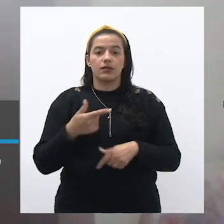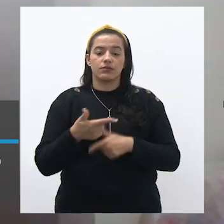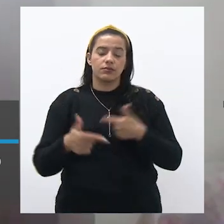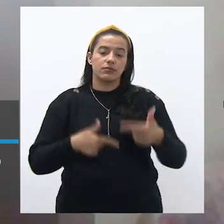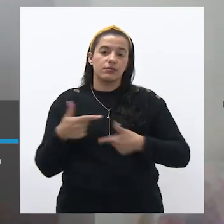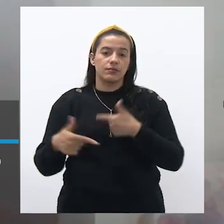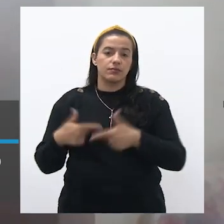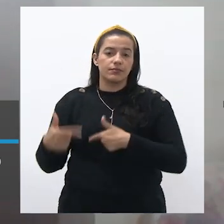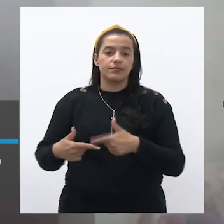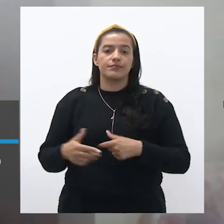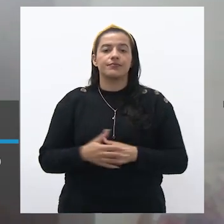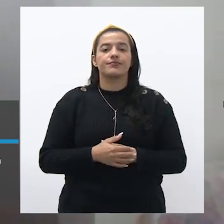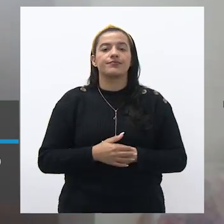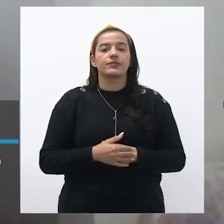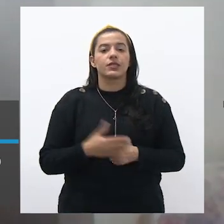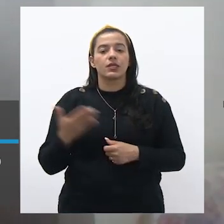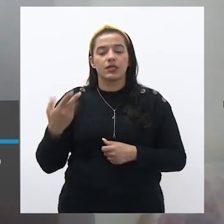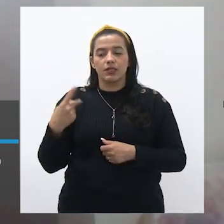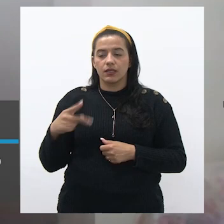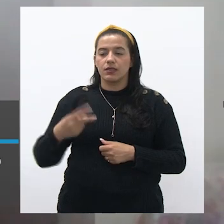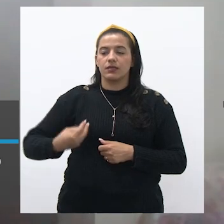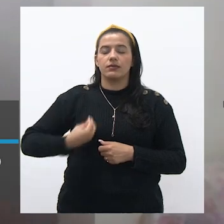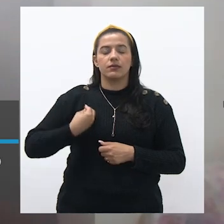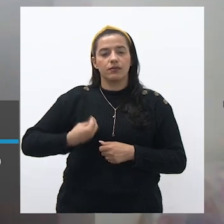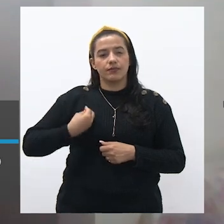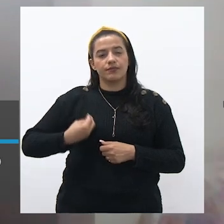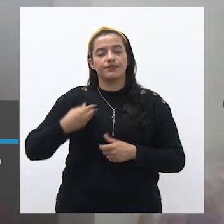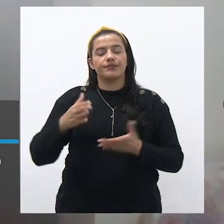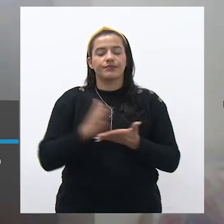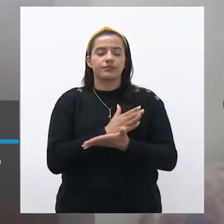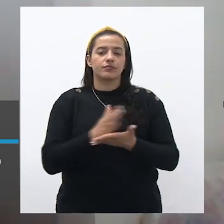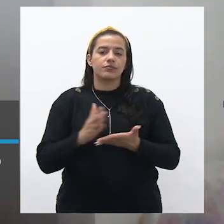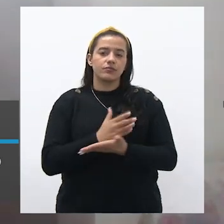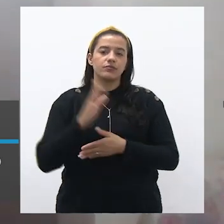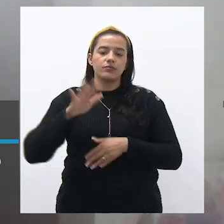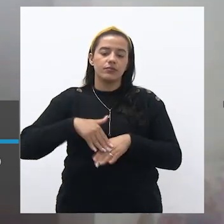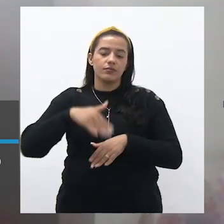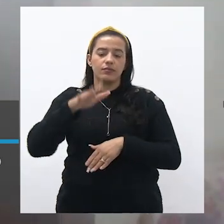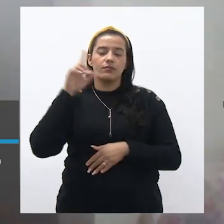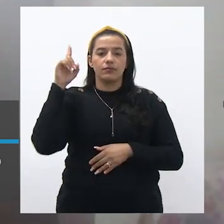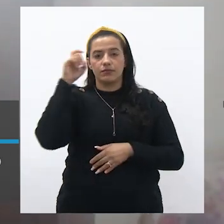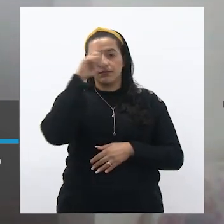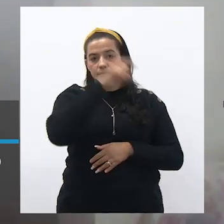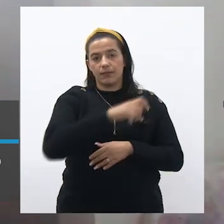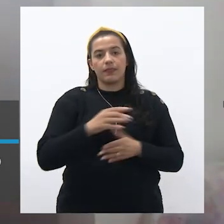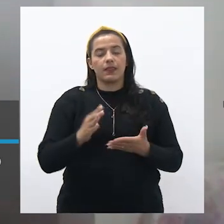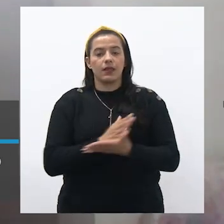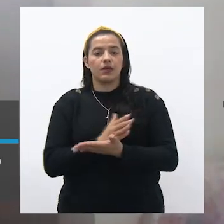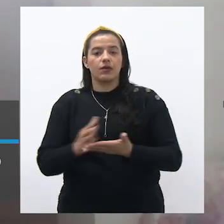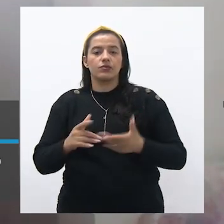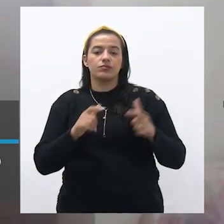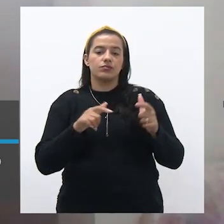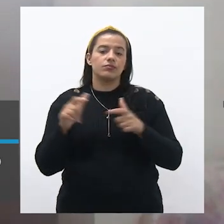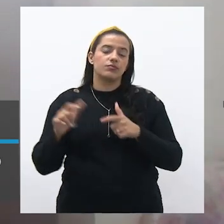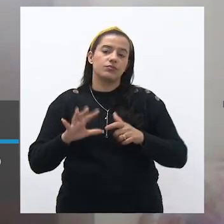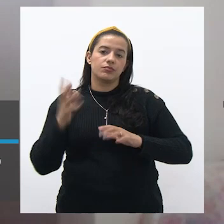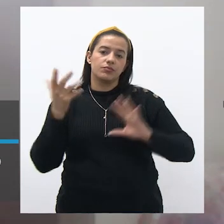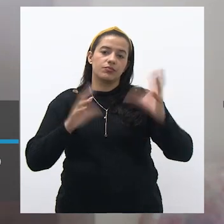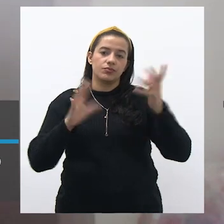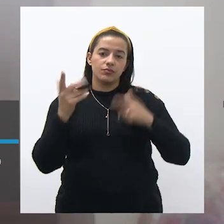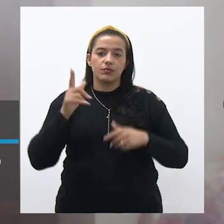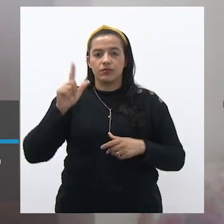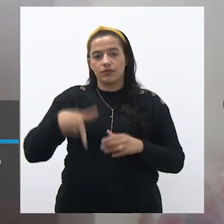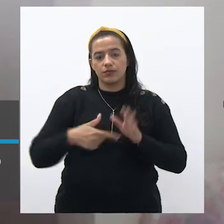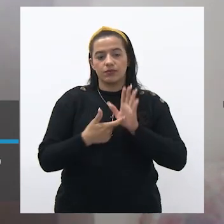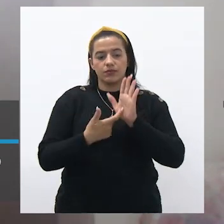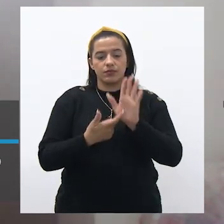trabalho. Ele também consegue na vida dele, em alguns minutos que vão ficar mais difíceis para ele, em algumas situações. É isso, é mostrar